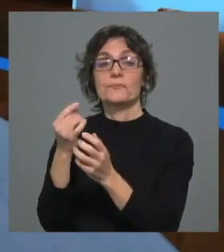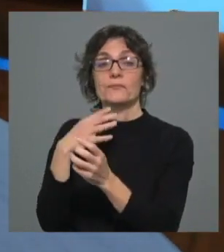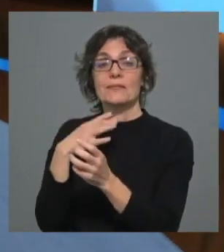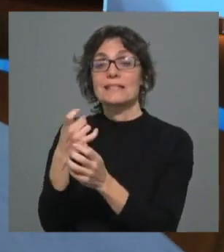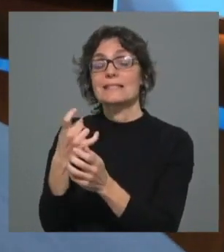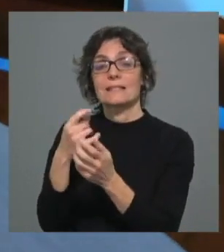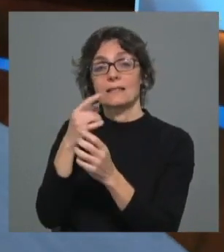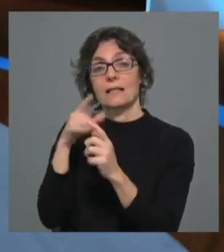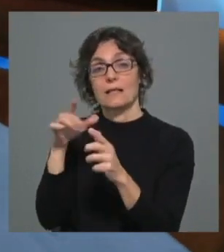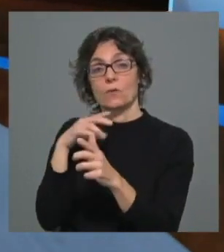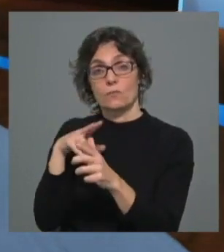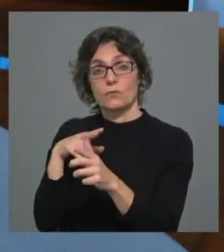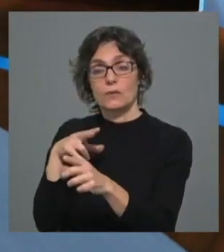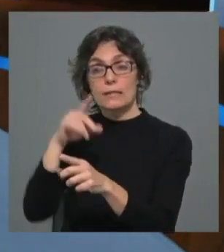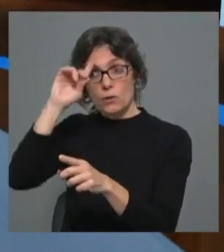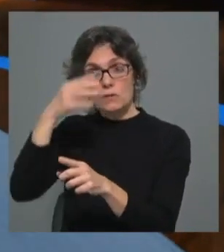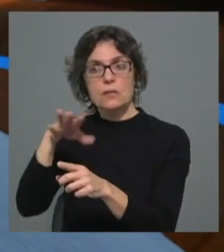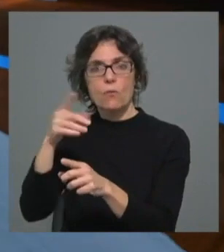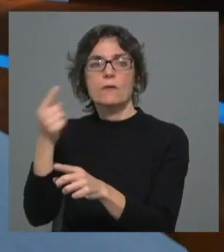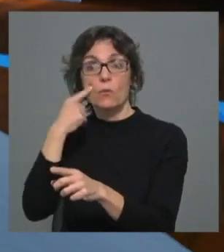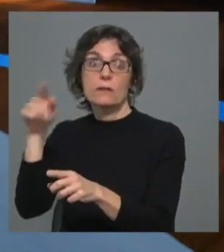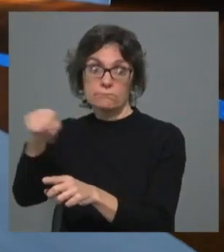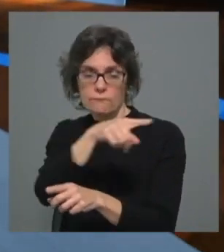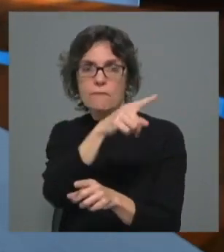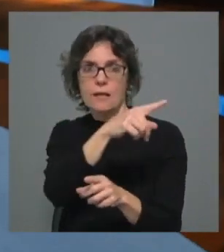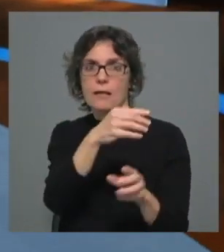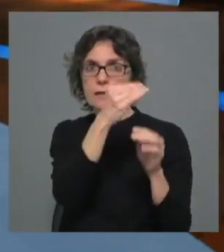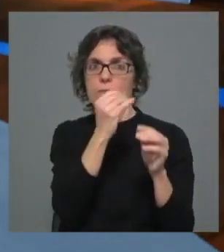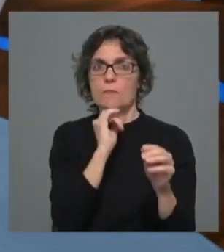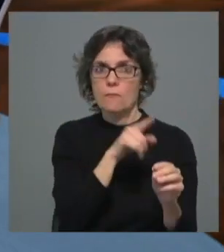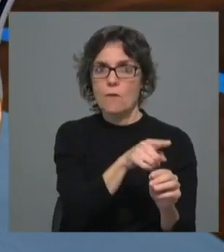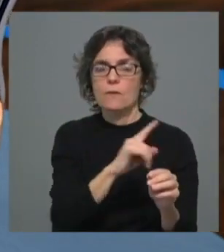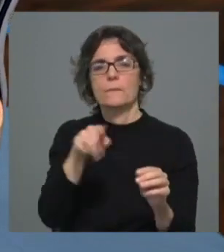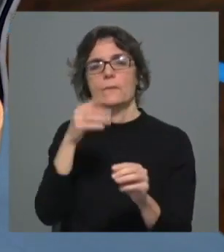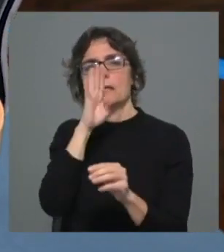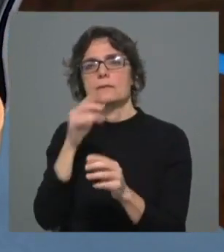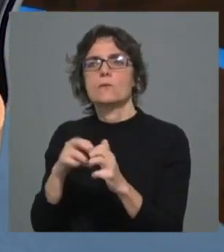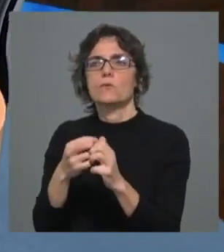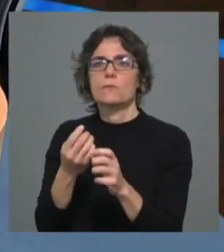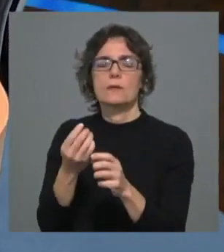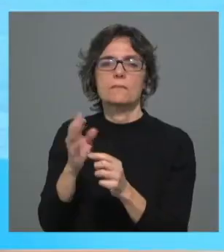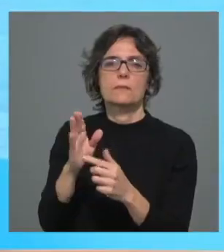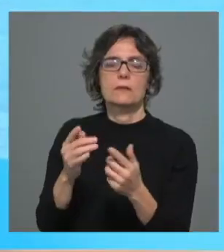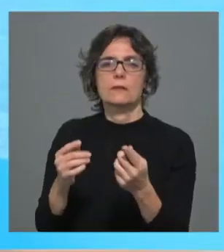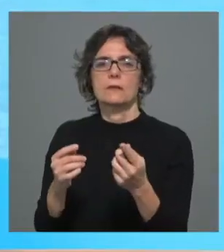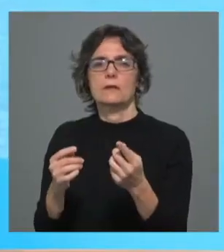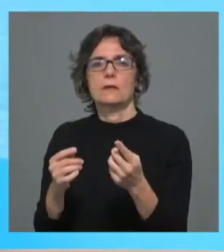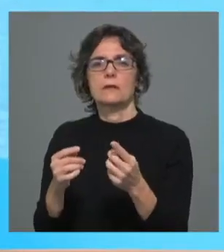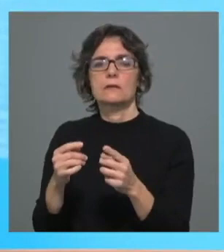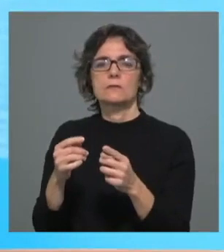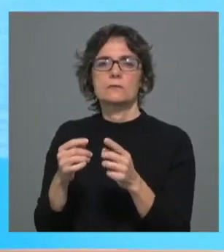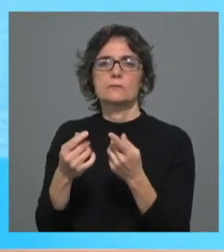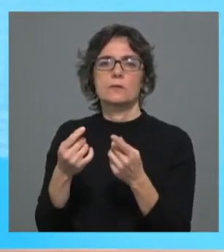se dedica a ensinar português estrangeiros depois se for um problema mais social sai nas